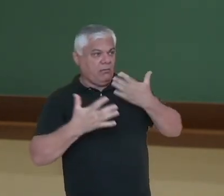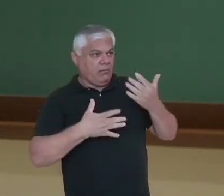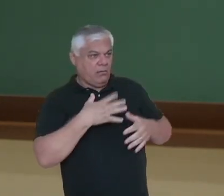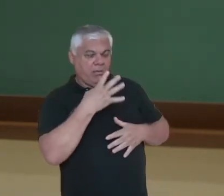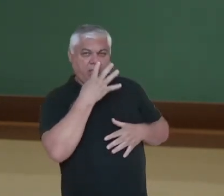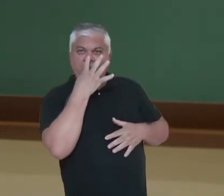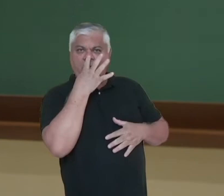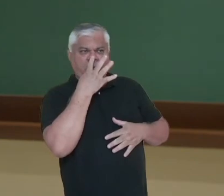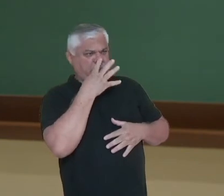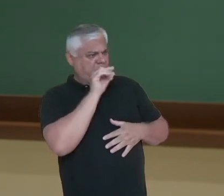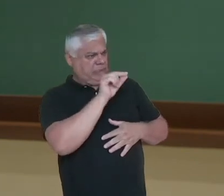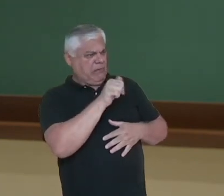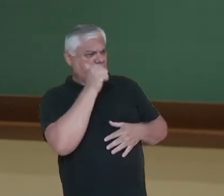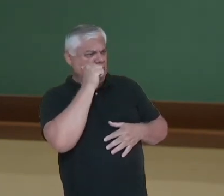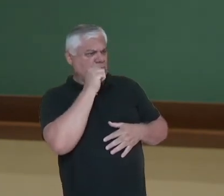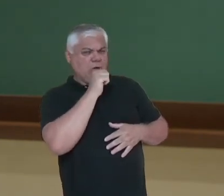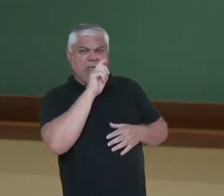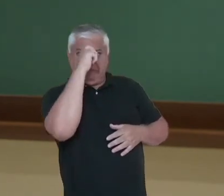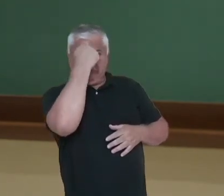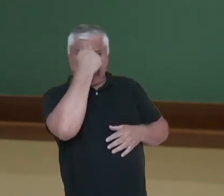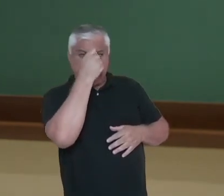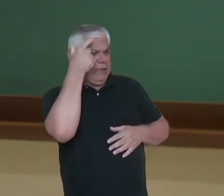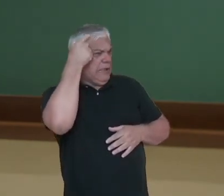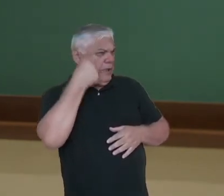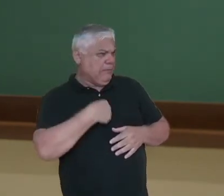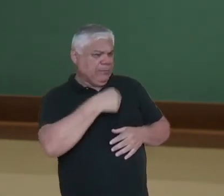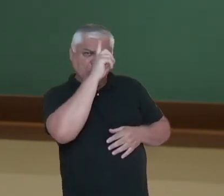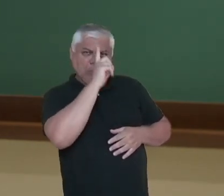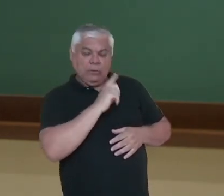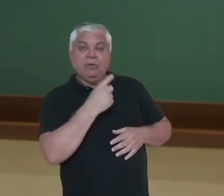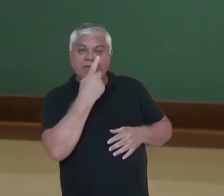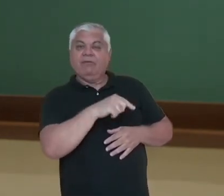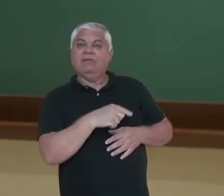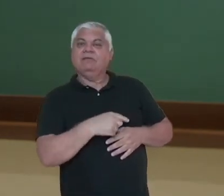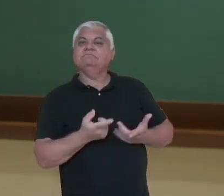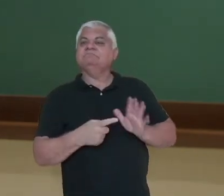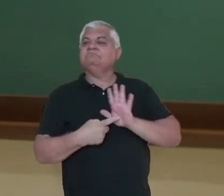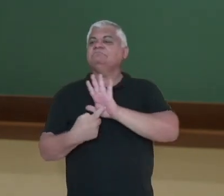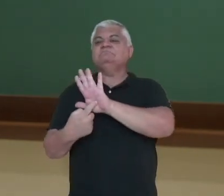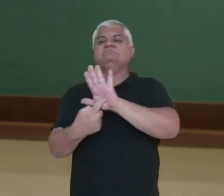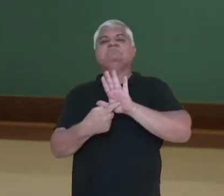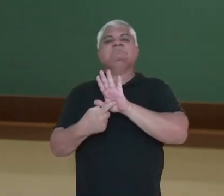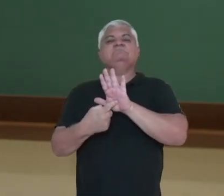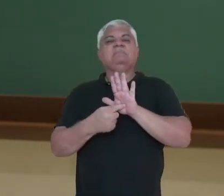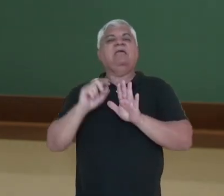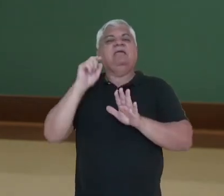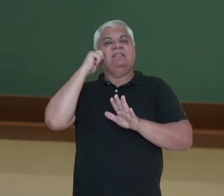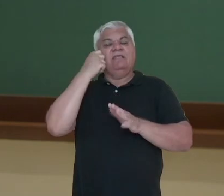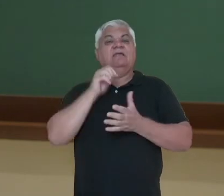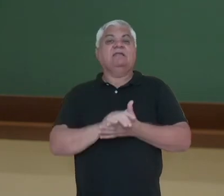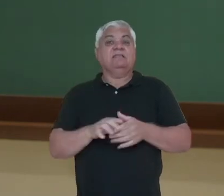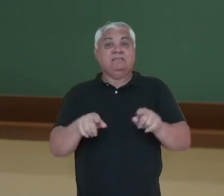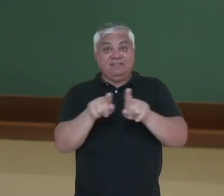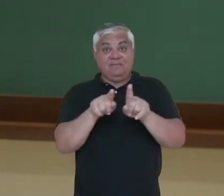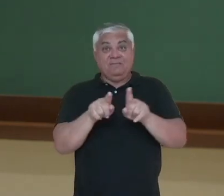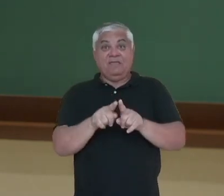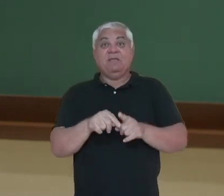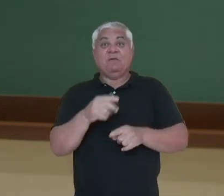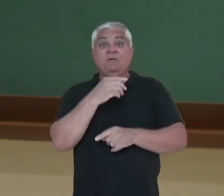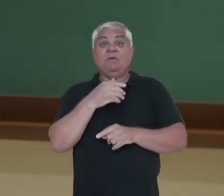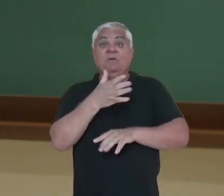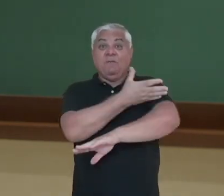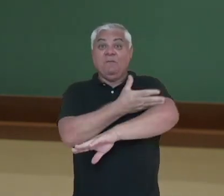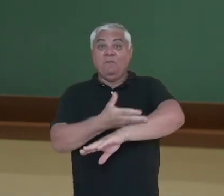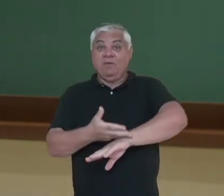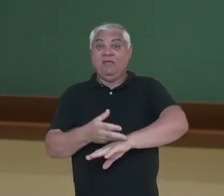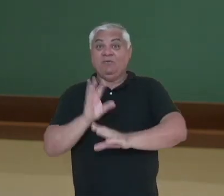trazendo a performance como uma ferramenta de choque na sociedade com relação à posição da mulher negra e a pessoa branca numa